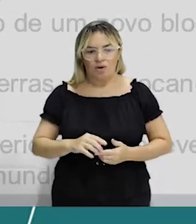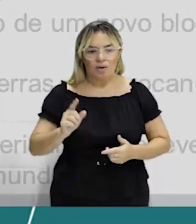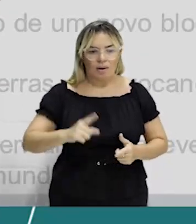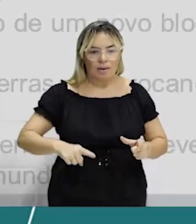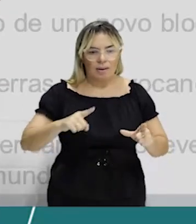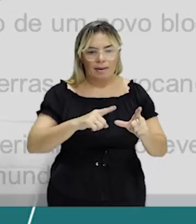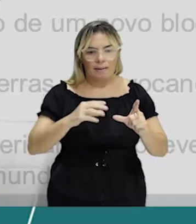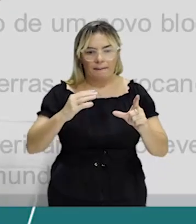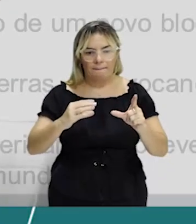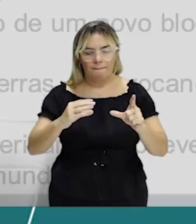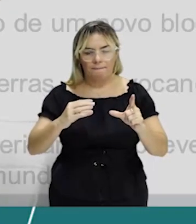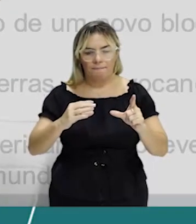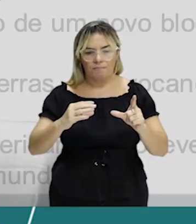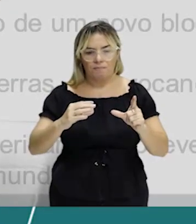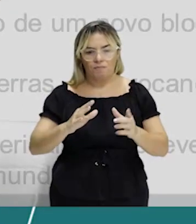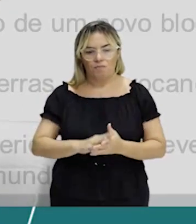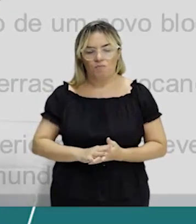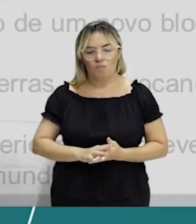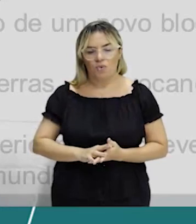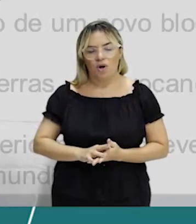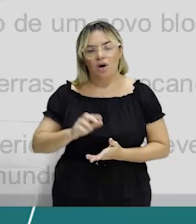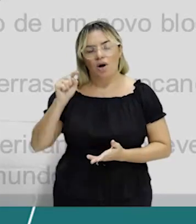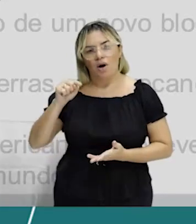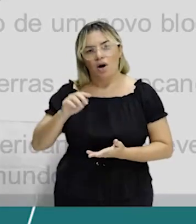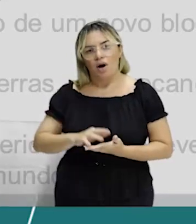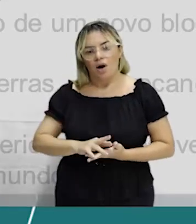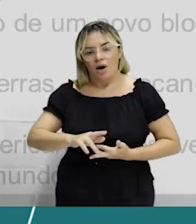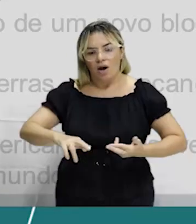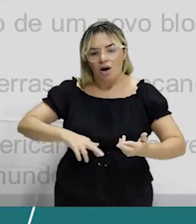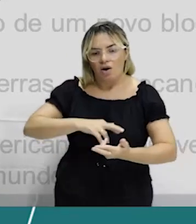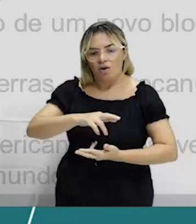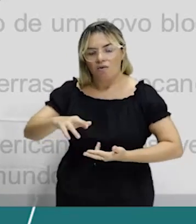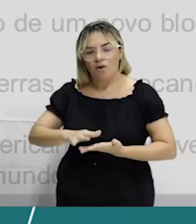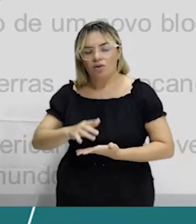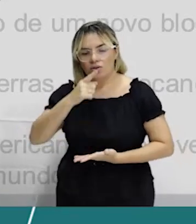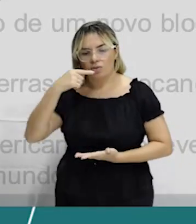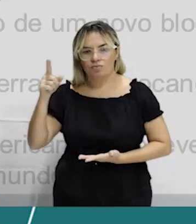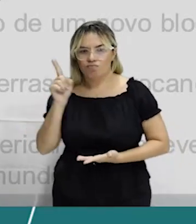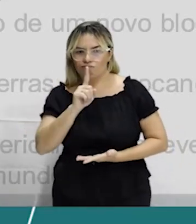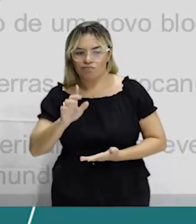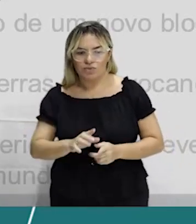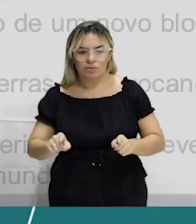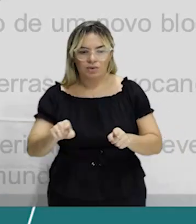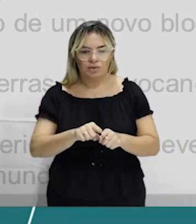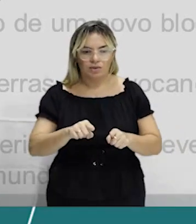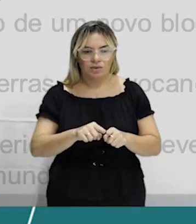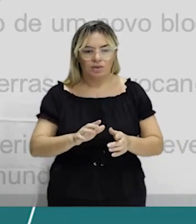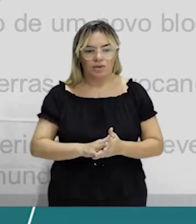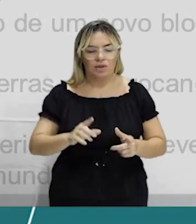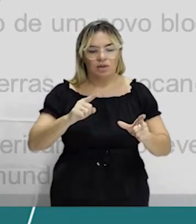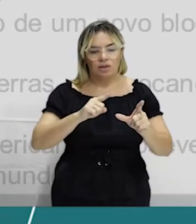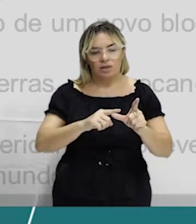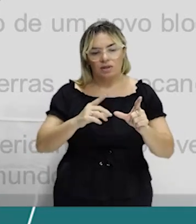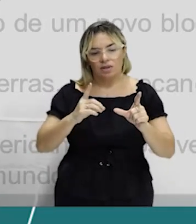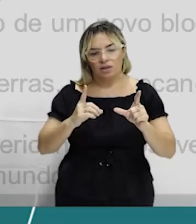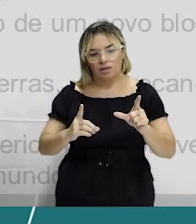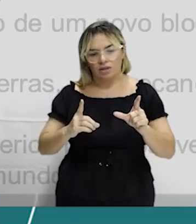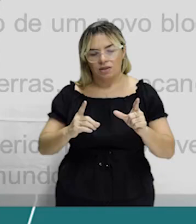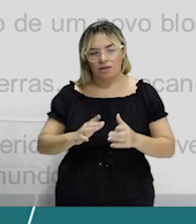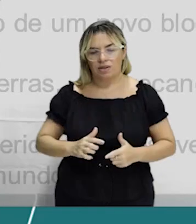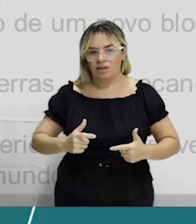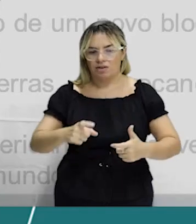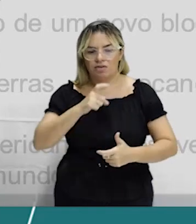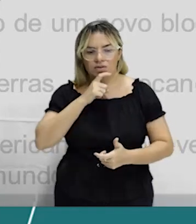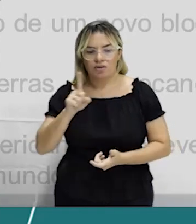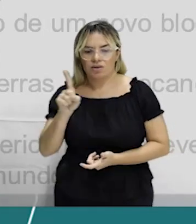Guerra Fria depois da Segunda Guerra Mundial. Tomada de medidas econômicas pelo presidente norte-americano Roosevelt, conhecida como New Deal, que